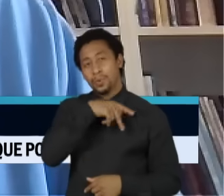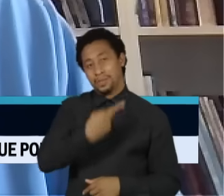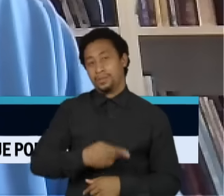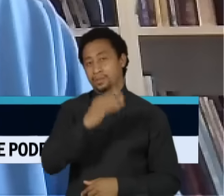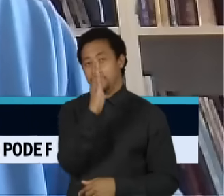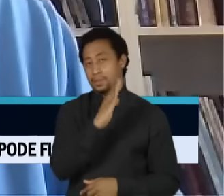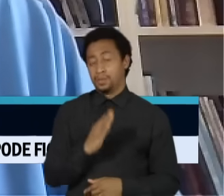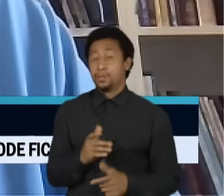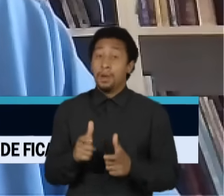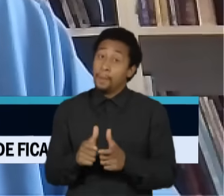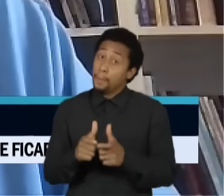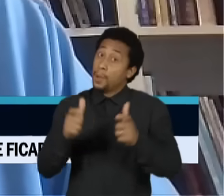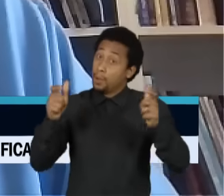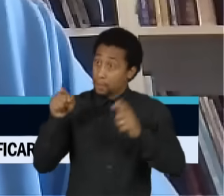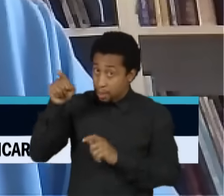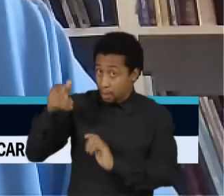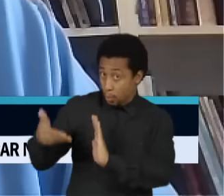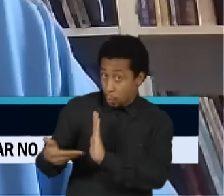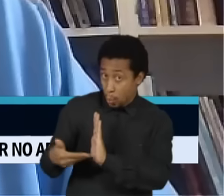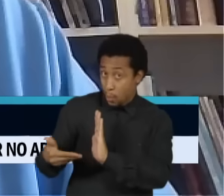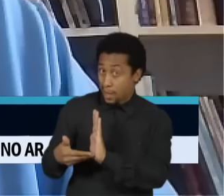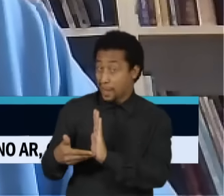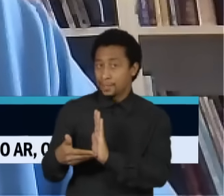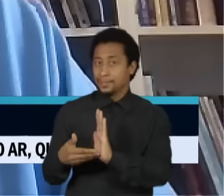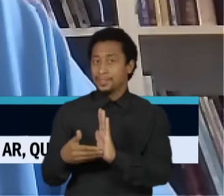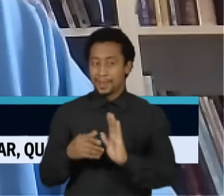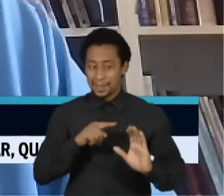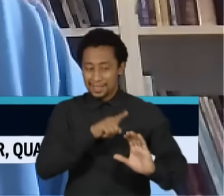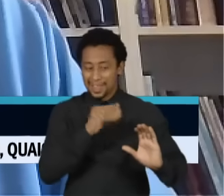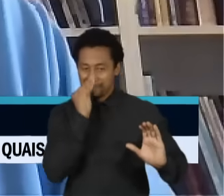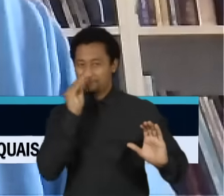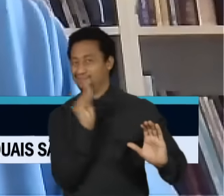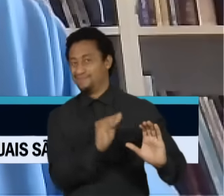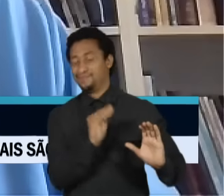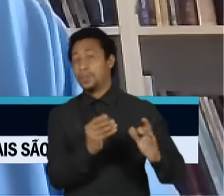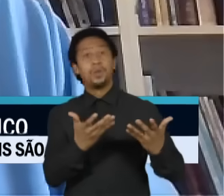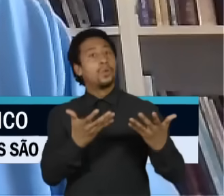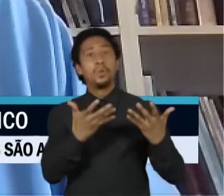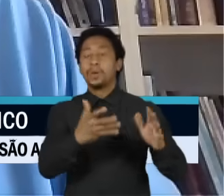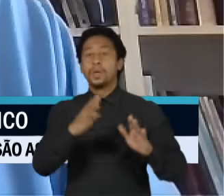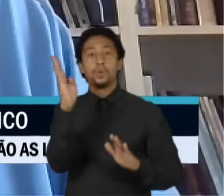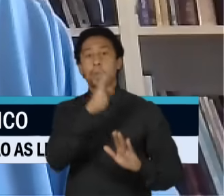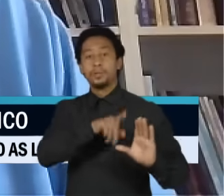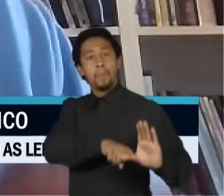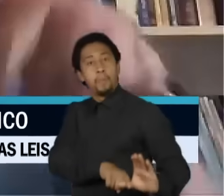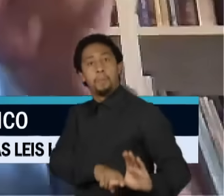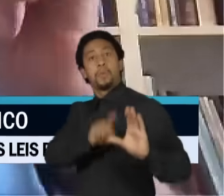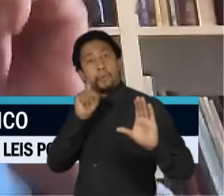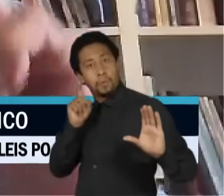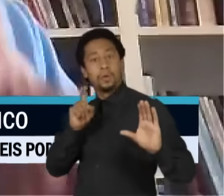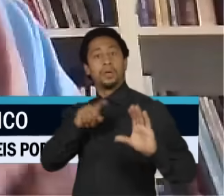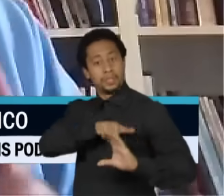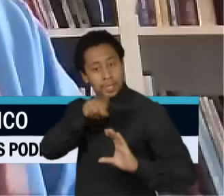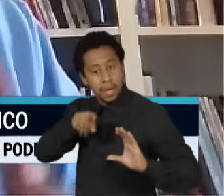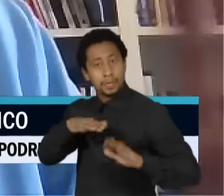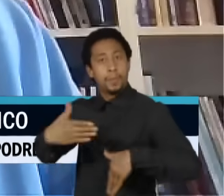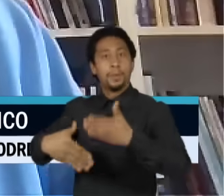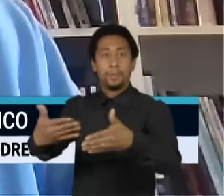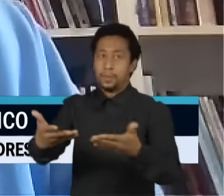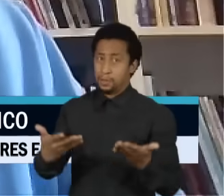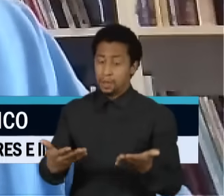maioria do Congresso Nacional pela soberania e autossuficiência do país. O desprezo pelo trabalho feito não é desse